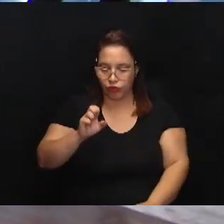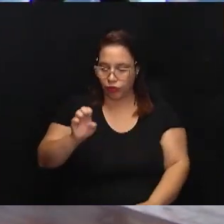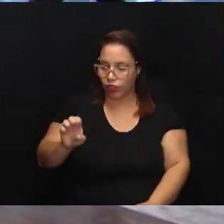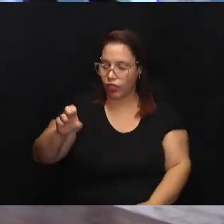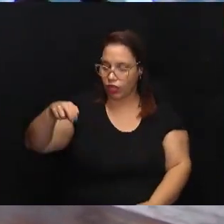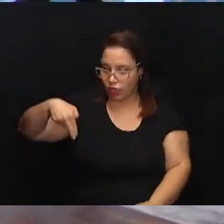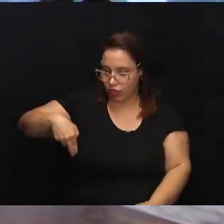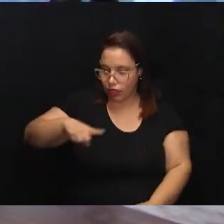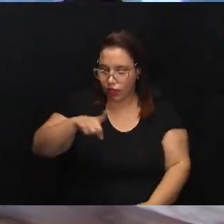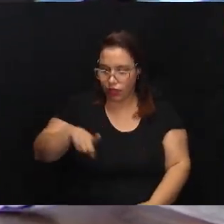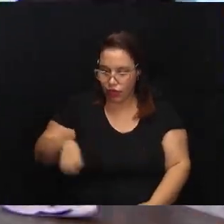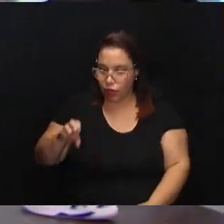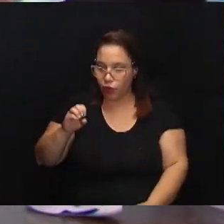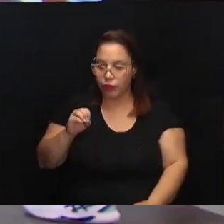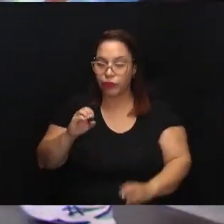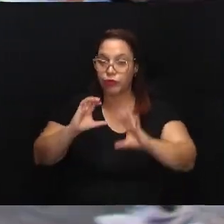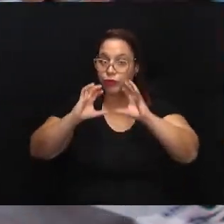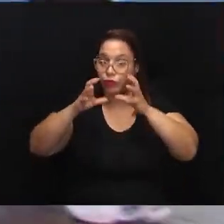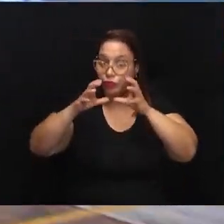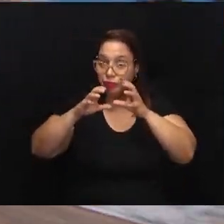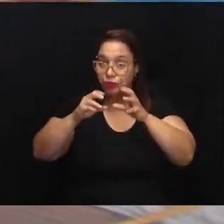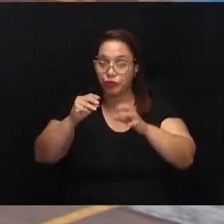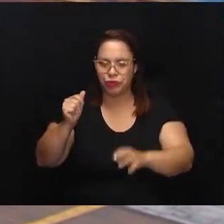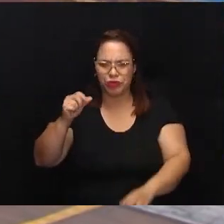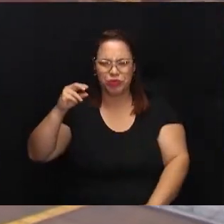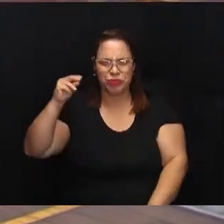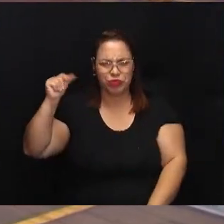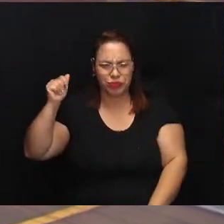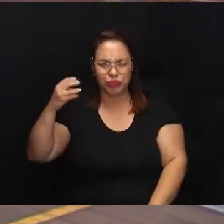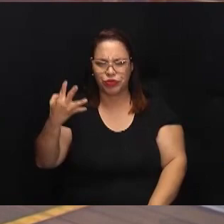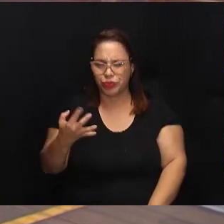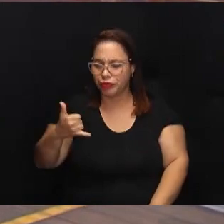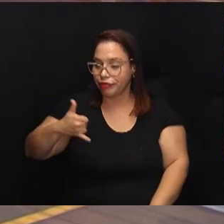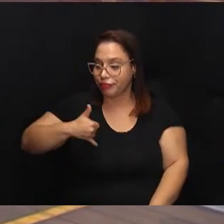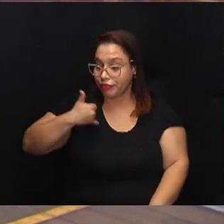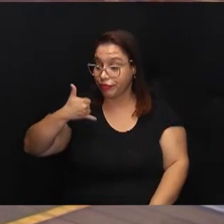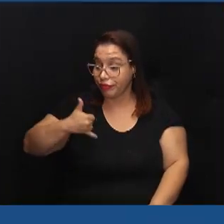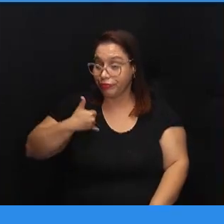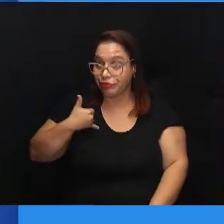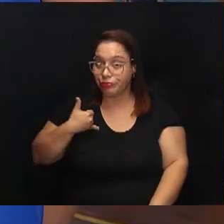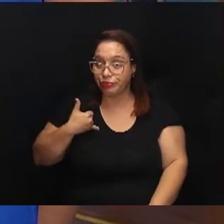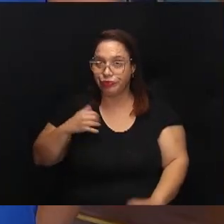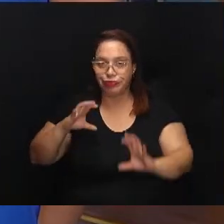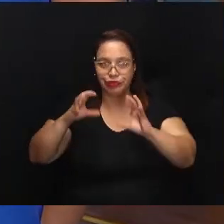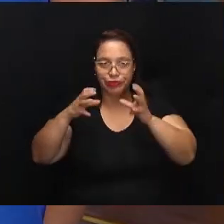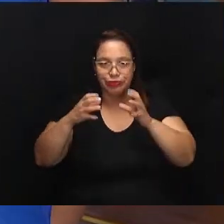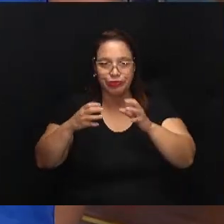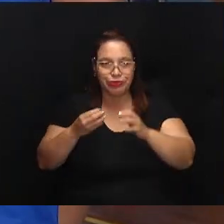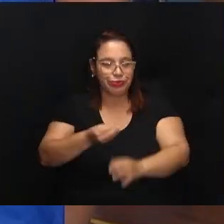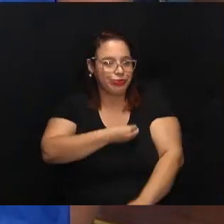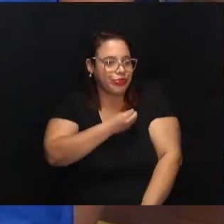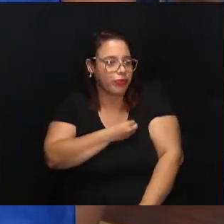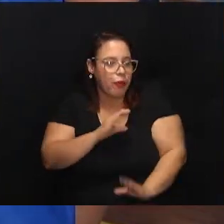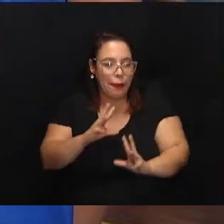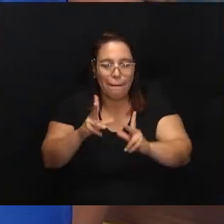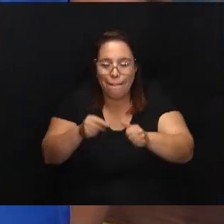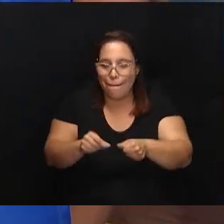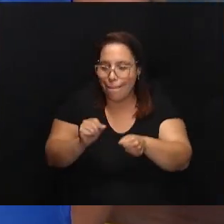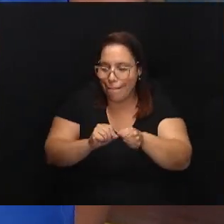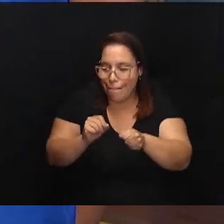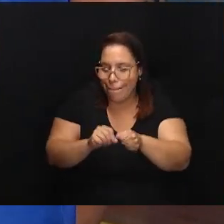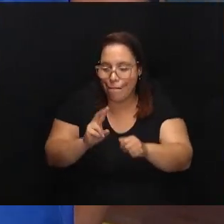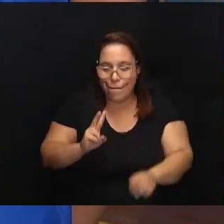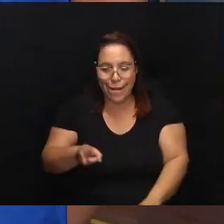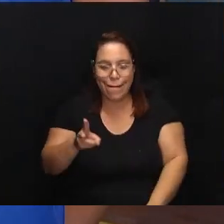14 anos. O jovem joga a modalidade desde quando tinha 4 anos de idade. O vôlei é minha vida, é tudo que eu faço.